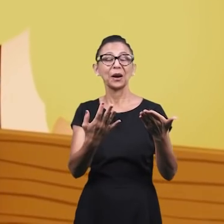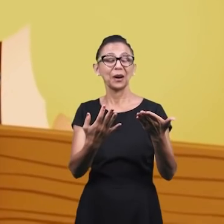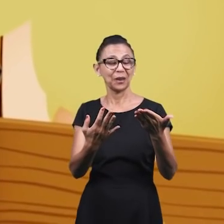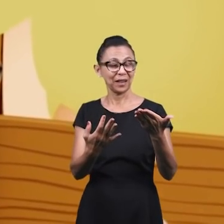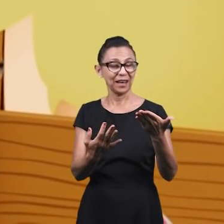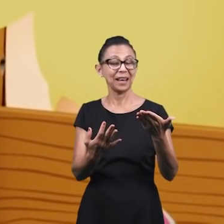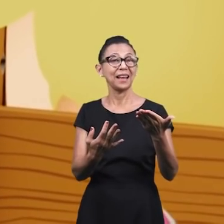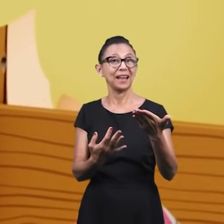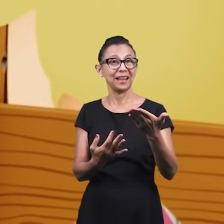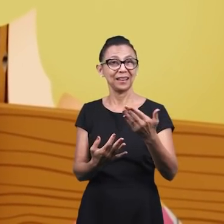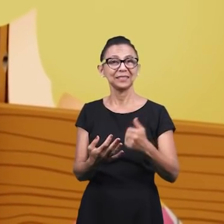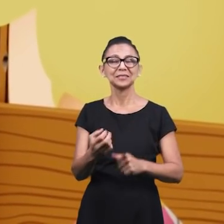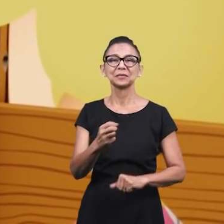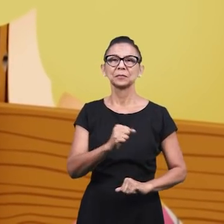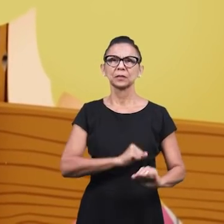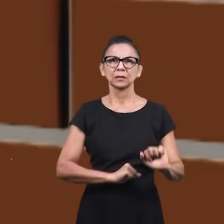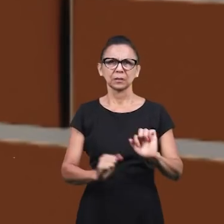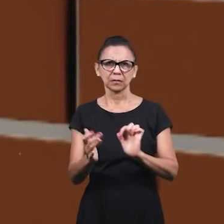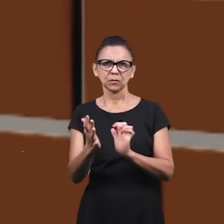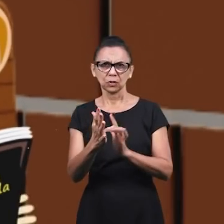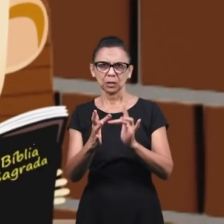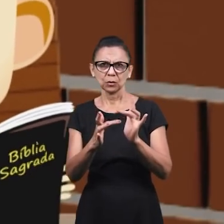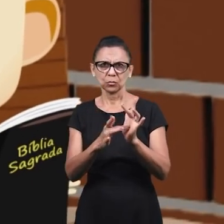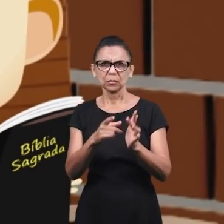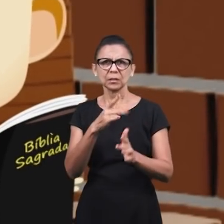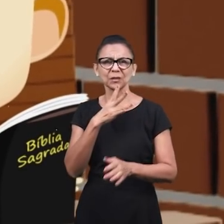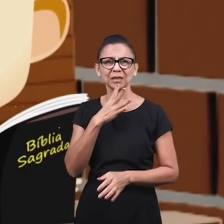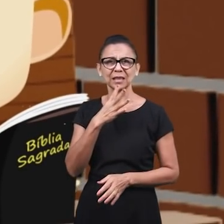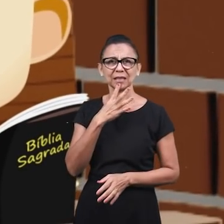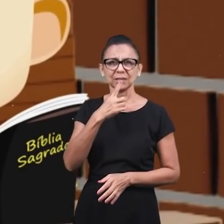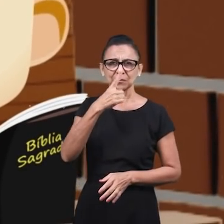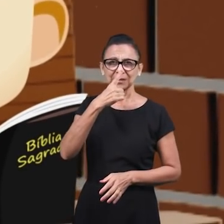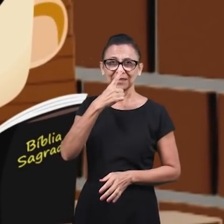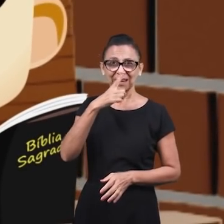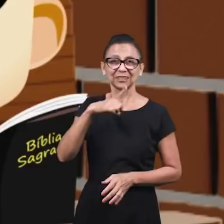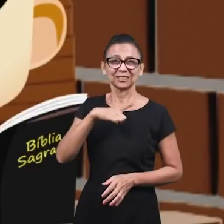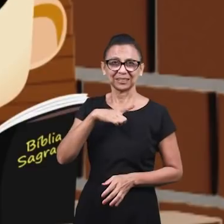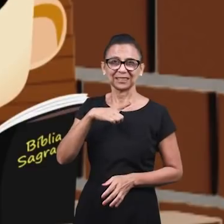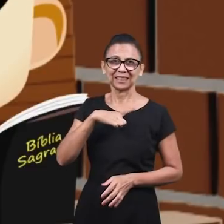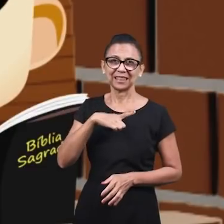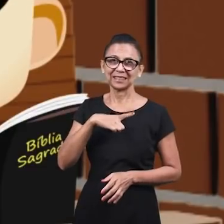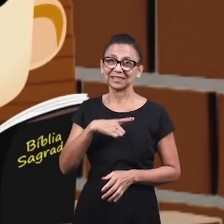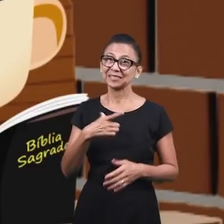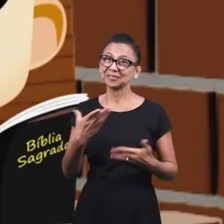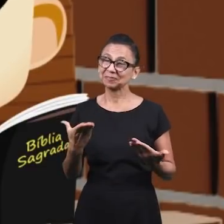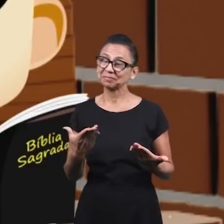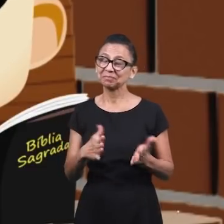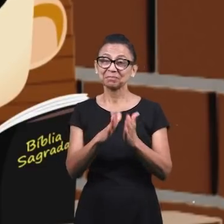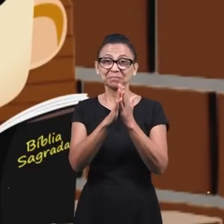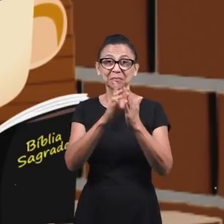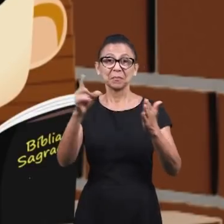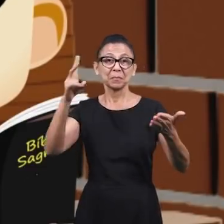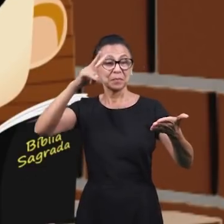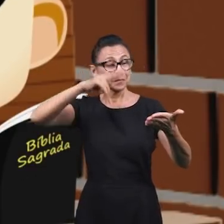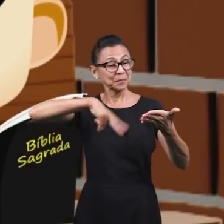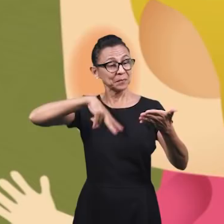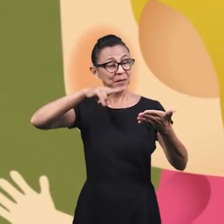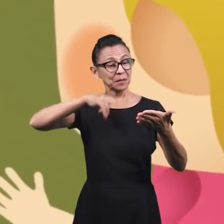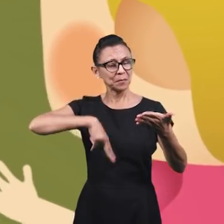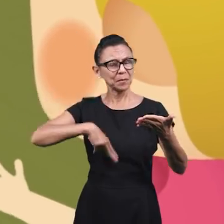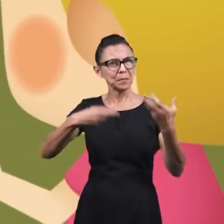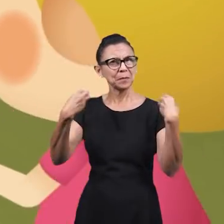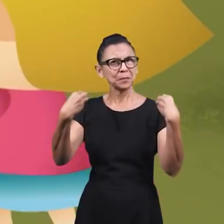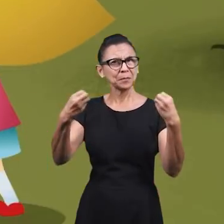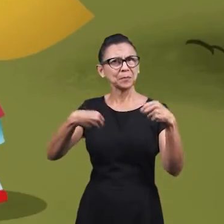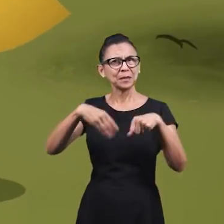para aqueles que de Jesus estão perto. A minha Bíblia vou